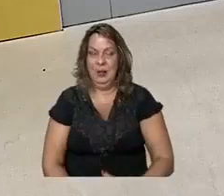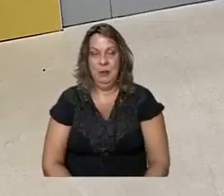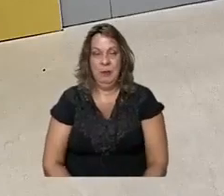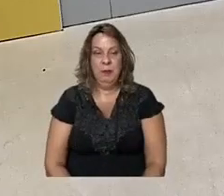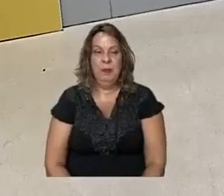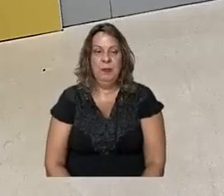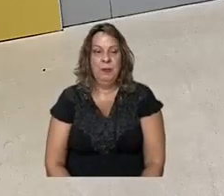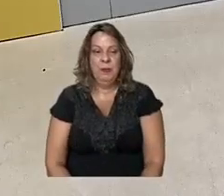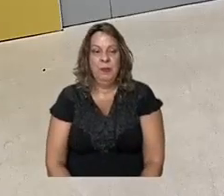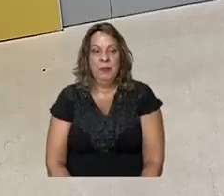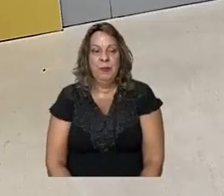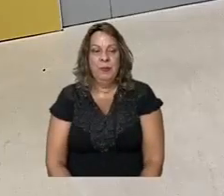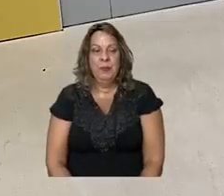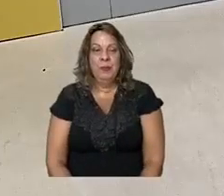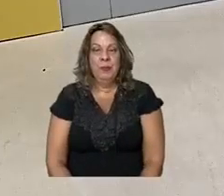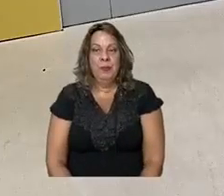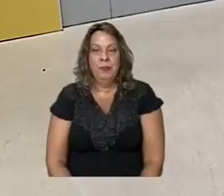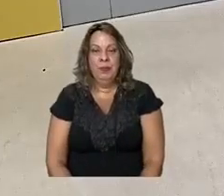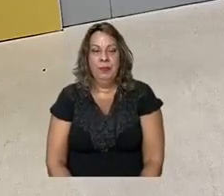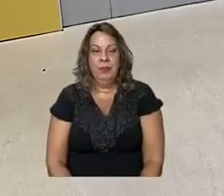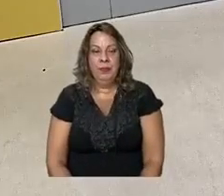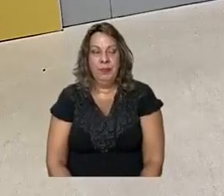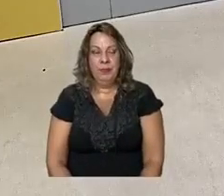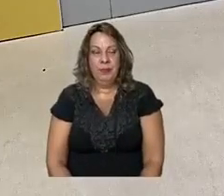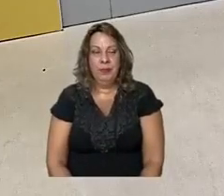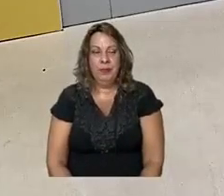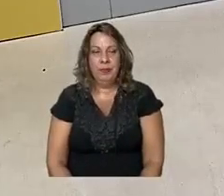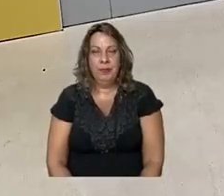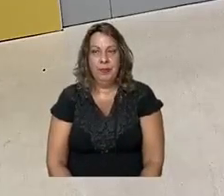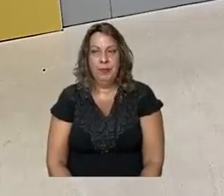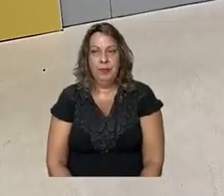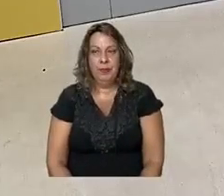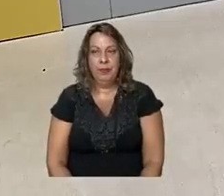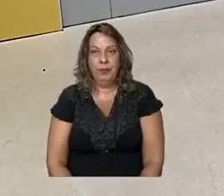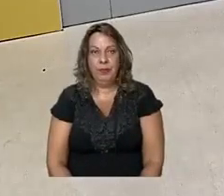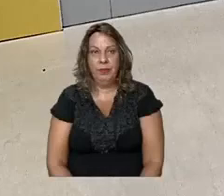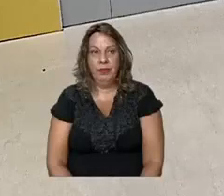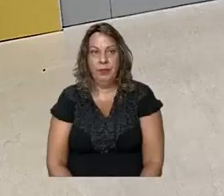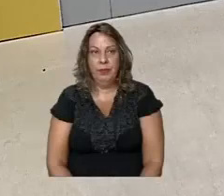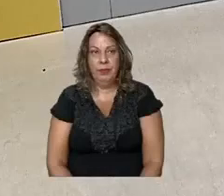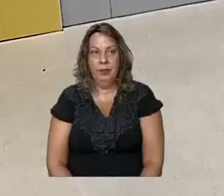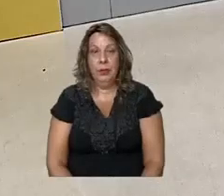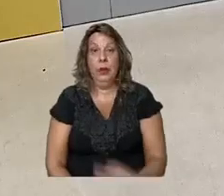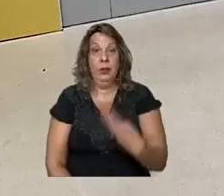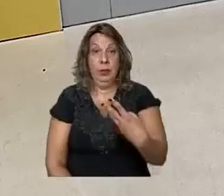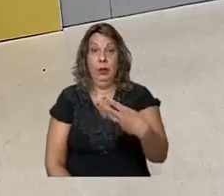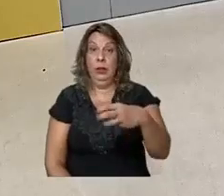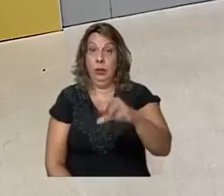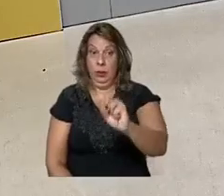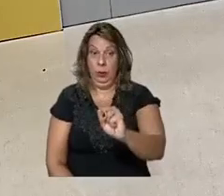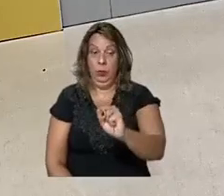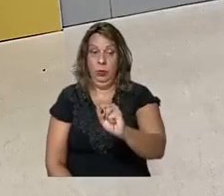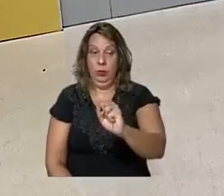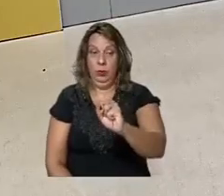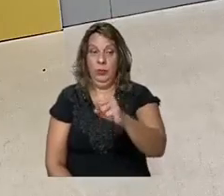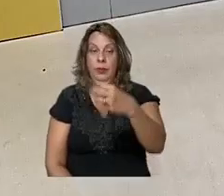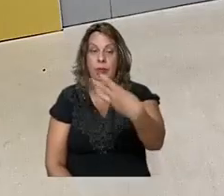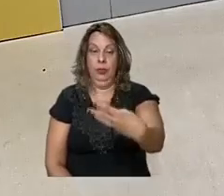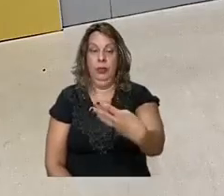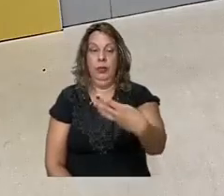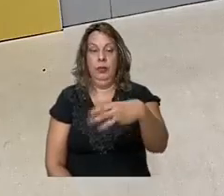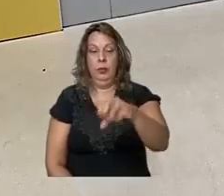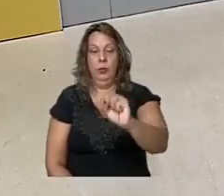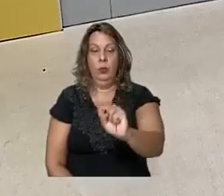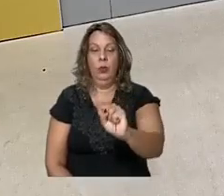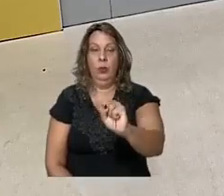36. Número 36. Já foi? Vamos, 38 agora, ó. Coladinho,